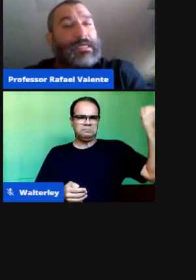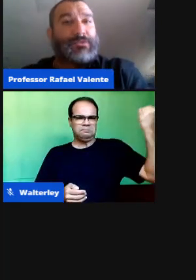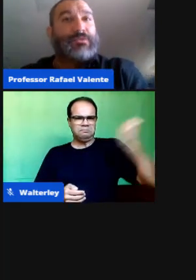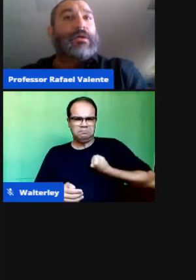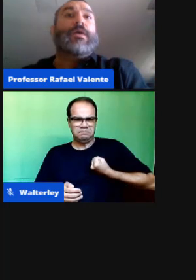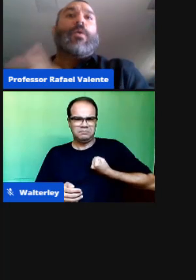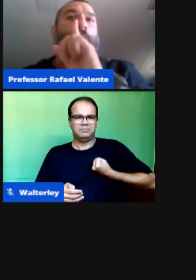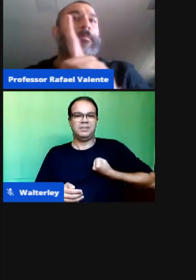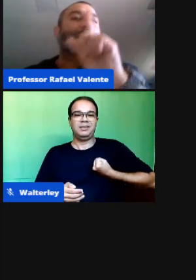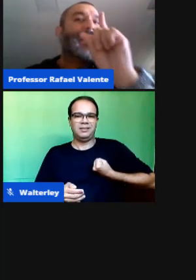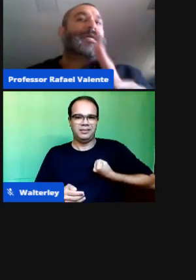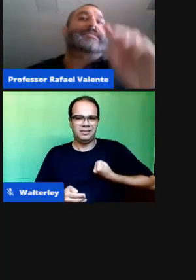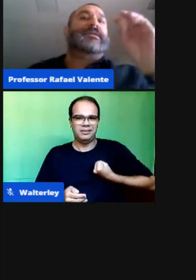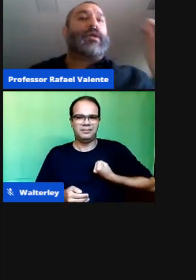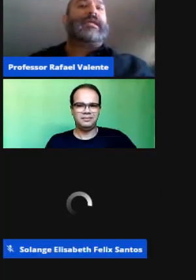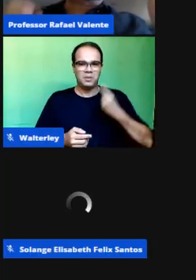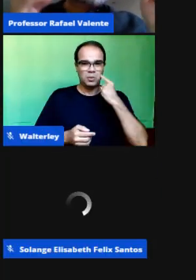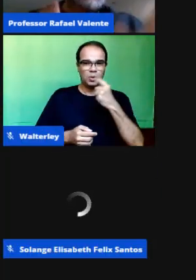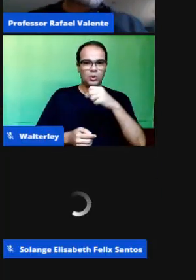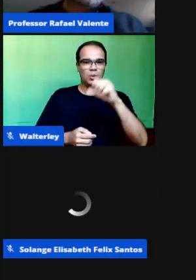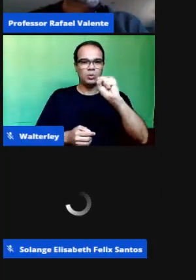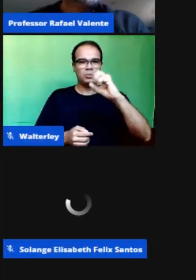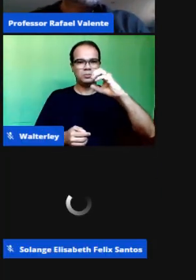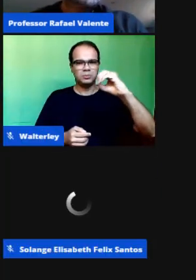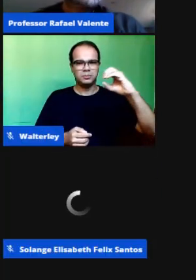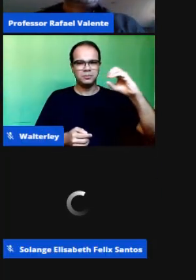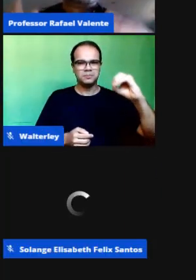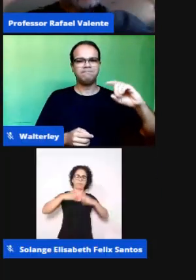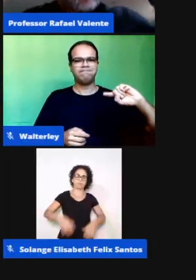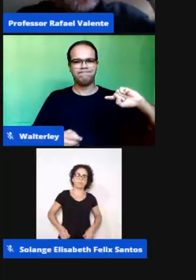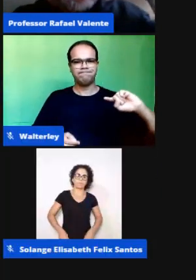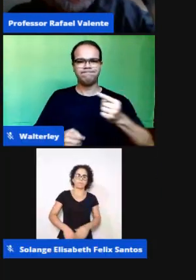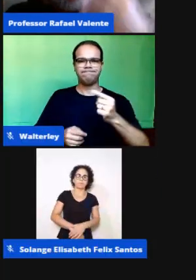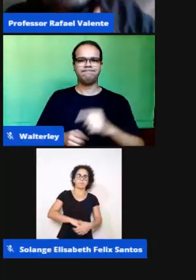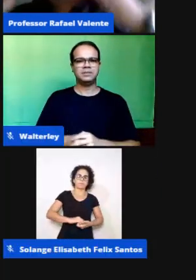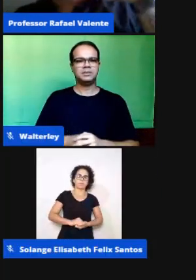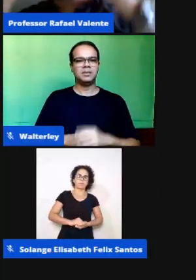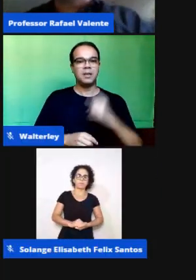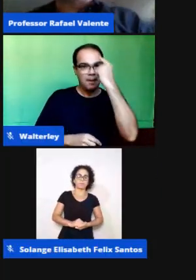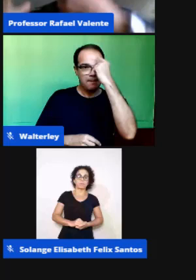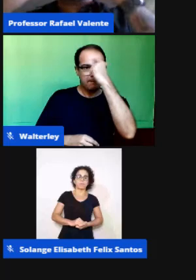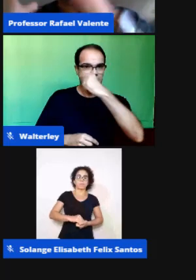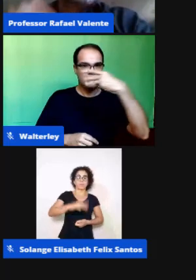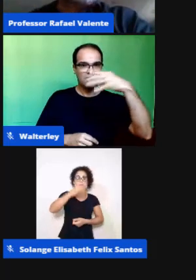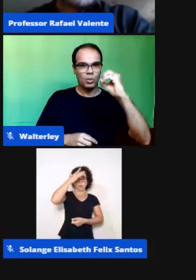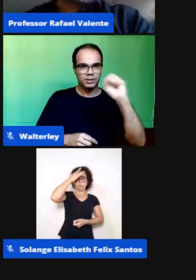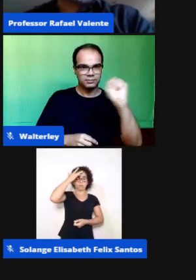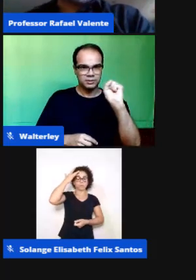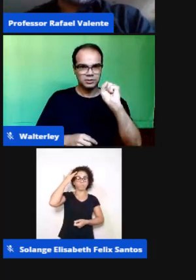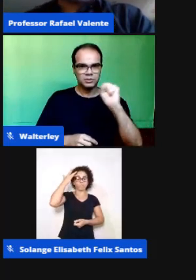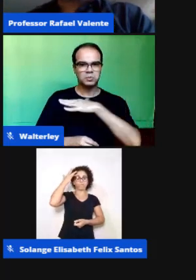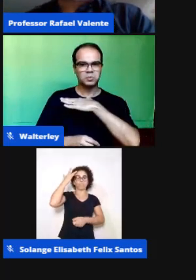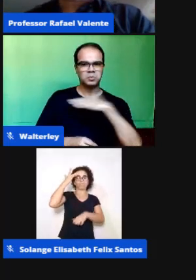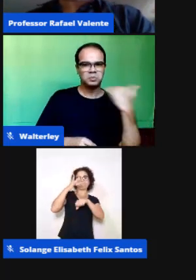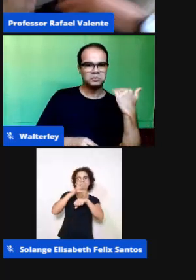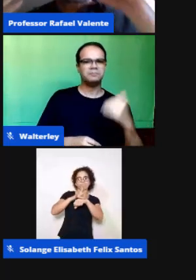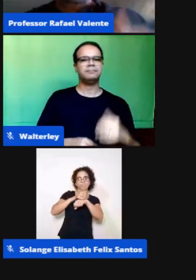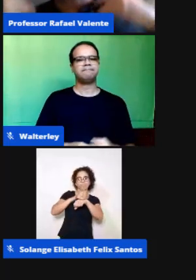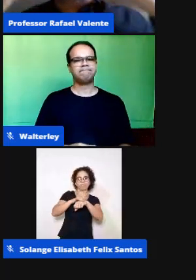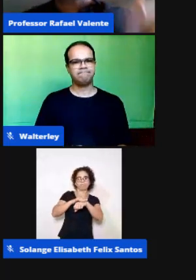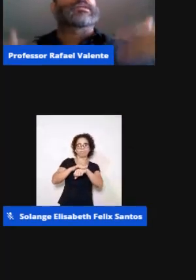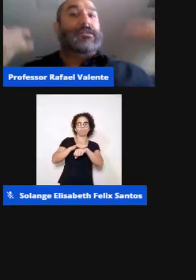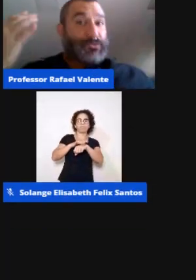pessoas por ano. Uma a cada 40 segundos. As pessoas estão adoecendo.